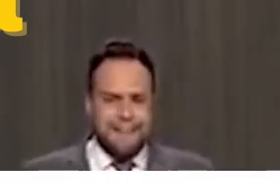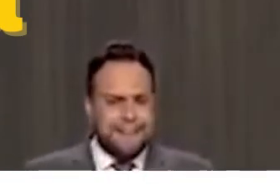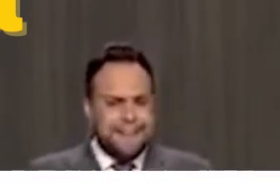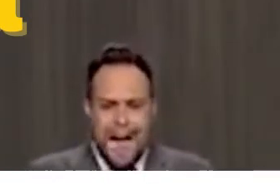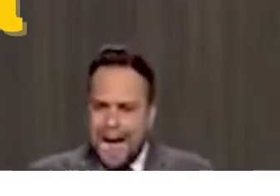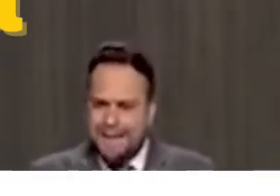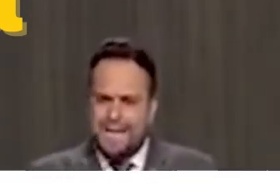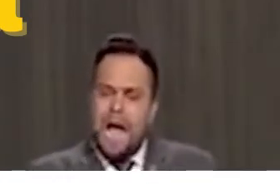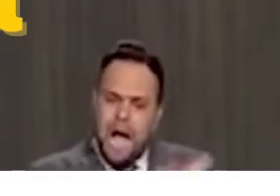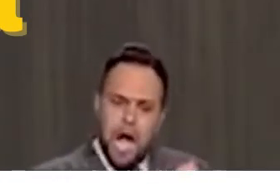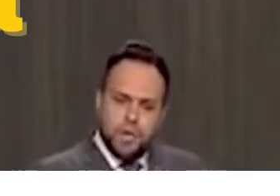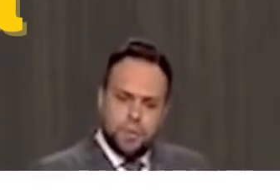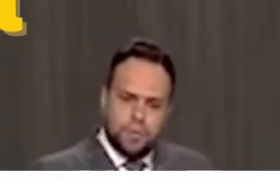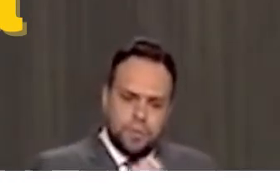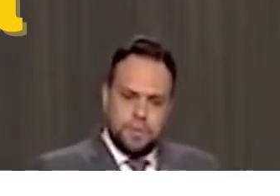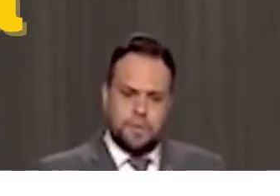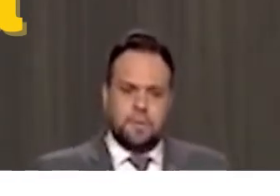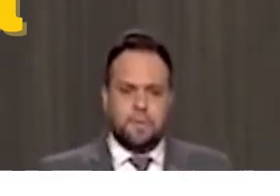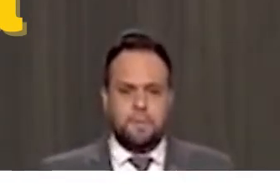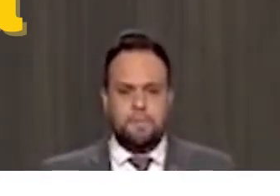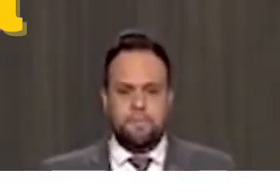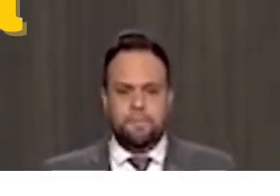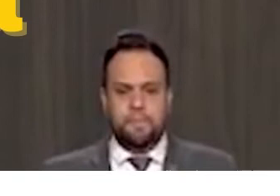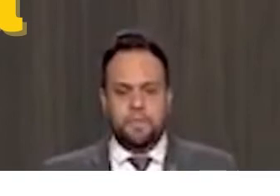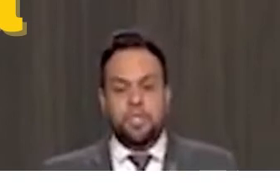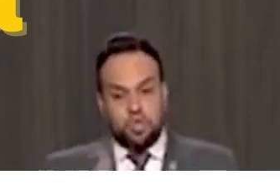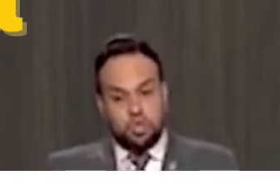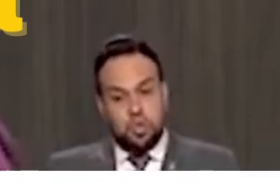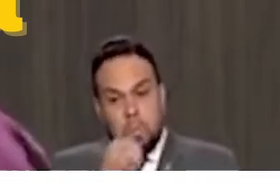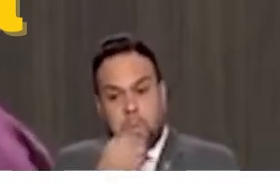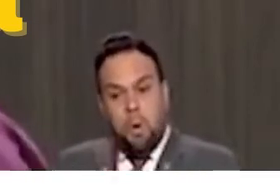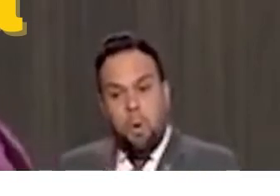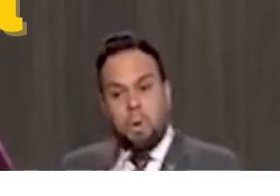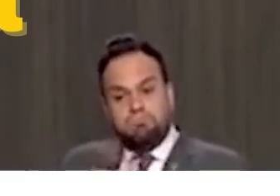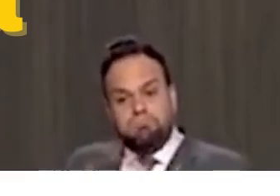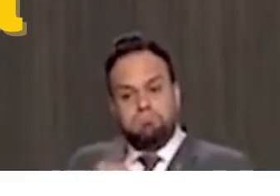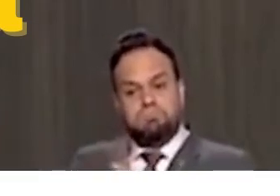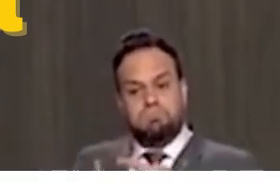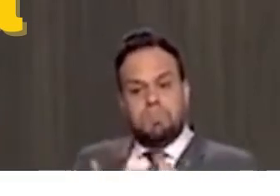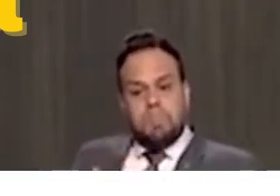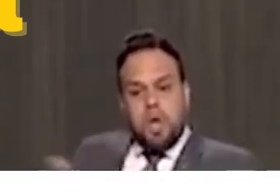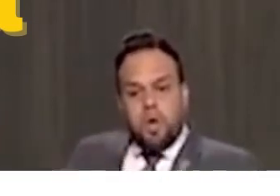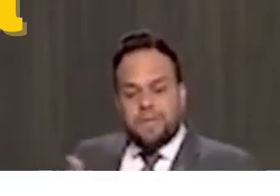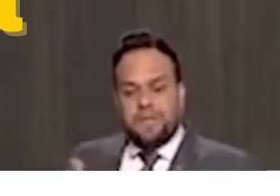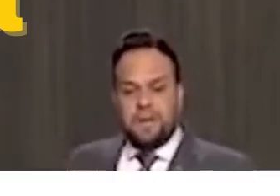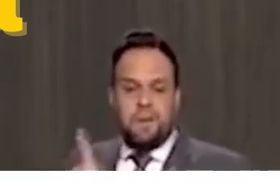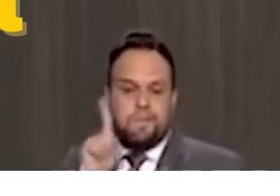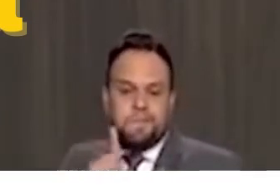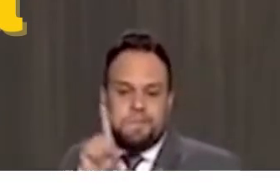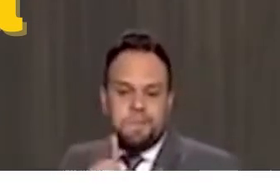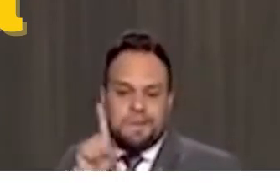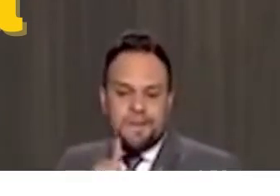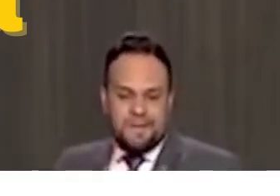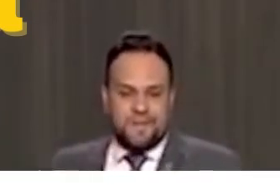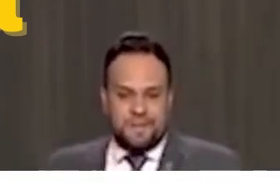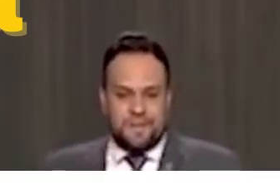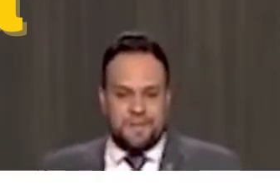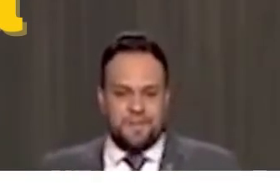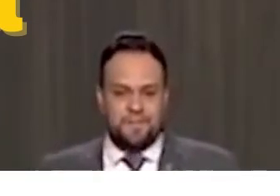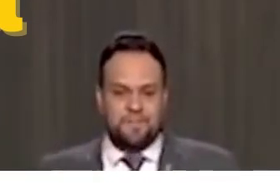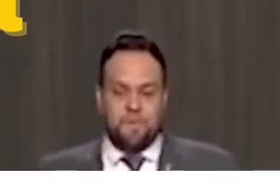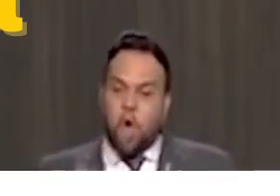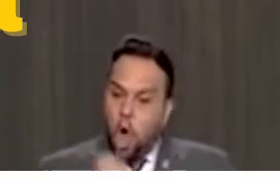né? Tinha uma boa negociação com os Estados Unidos, né? Por exemplo, nós explorarmos nióbio no Brasil,